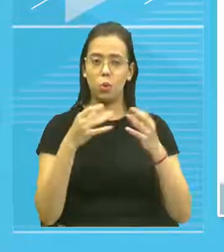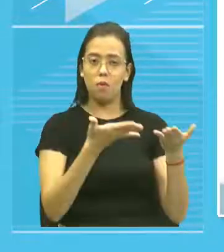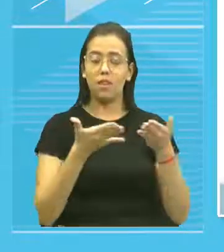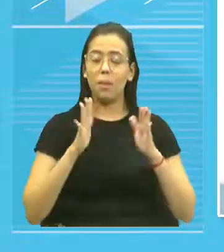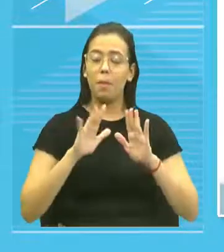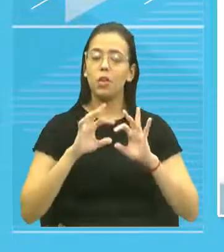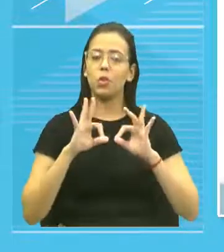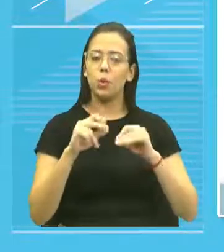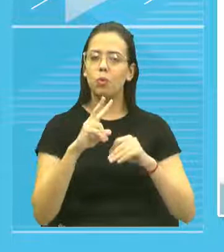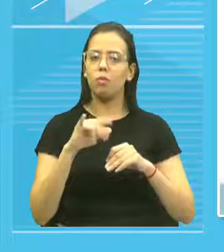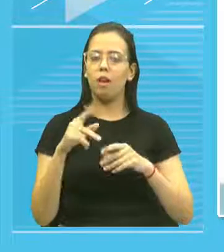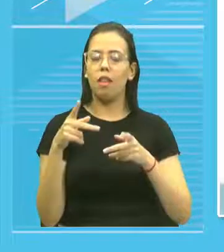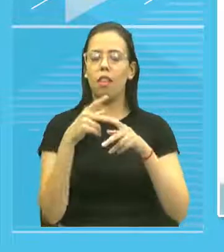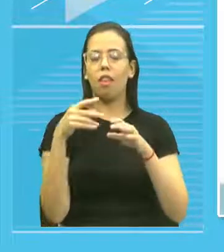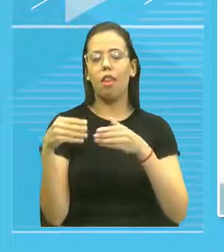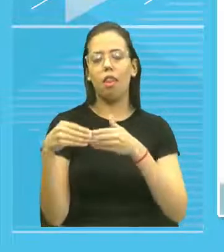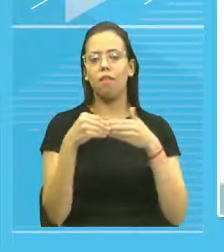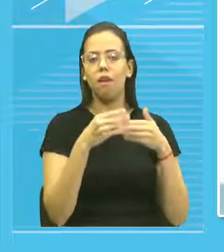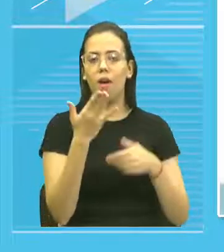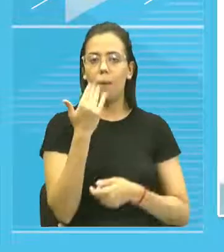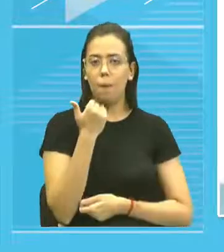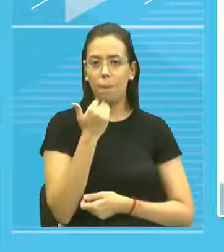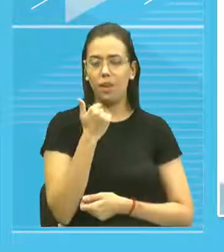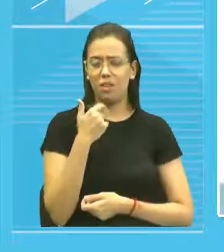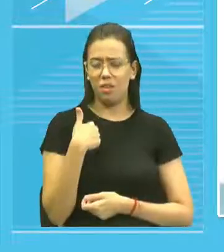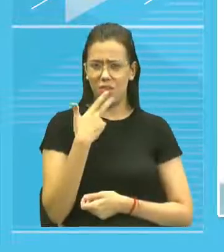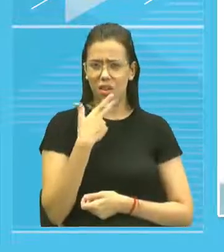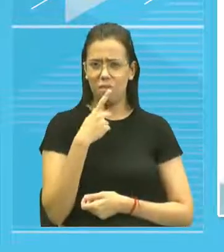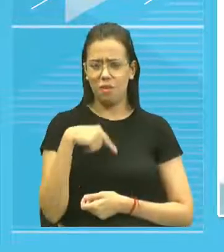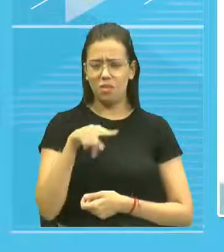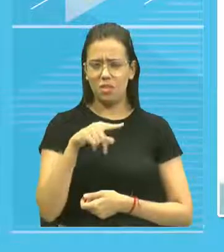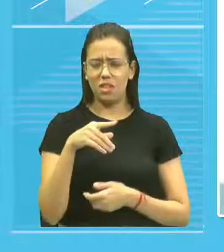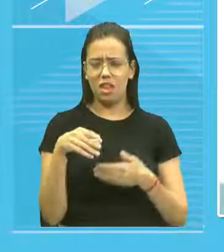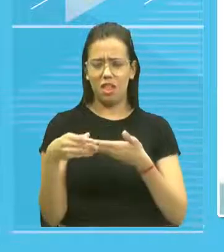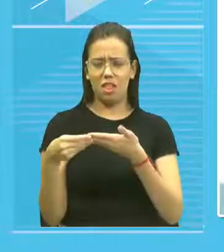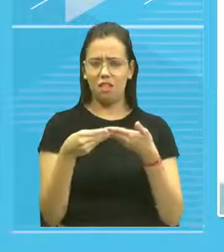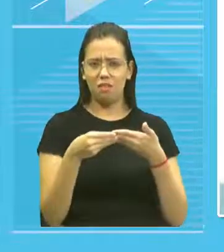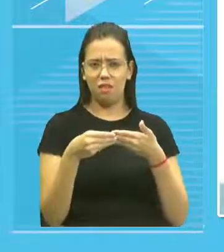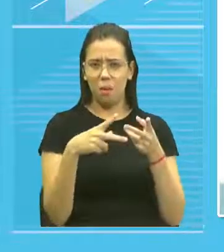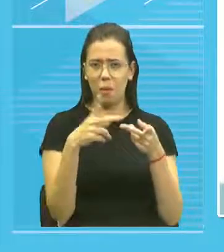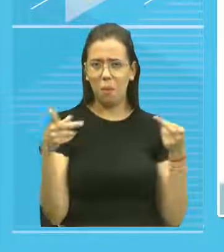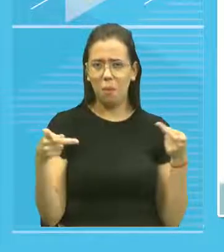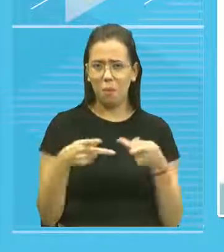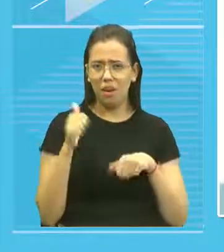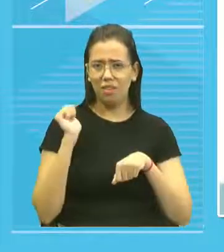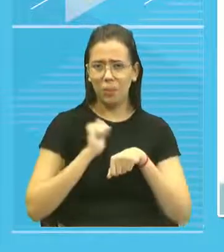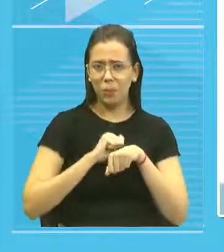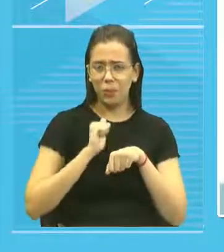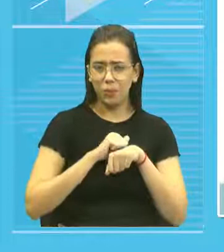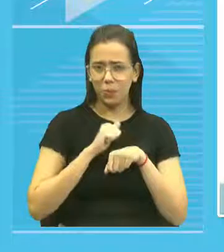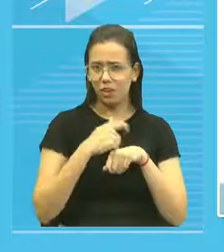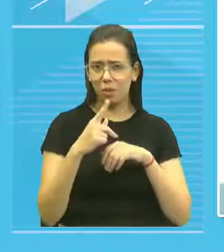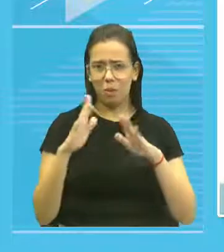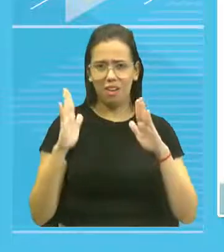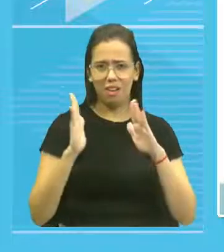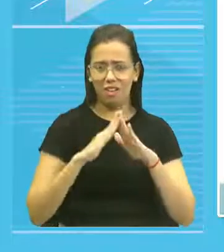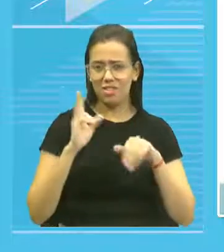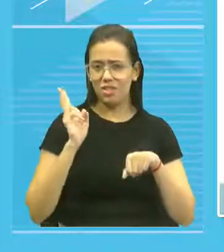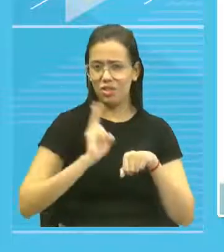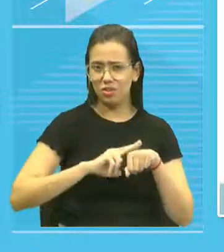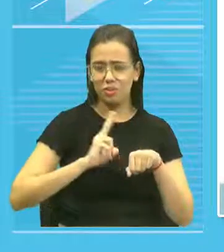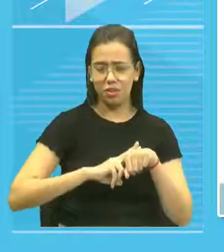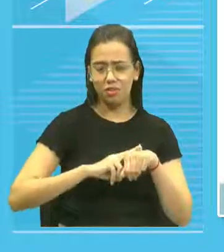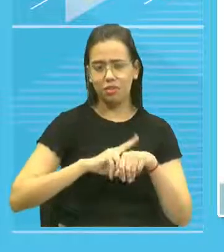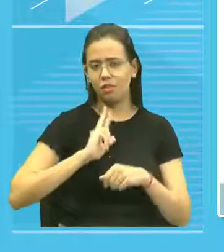prato Será que eu tô dizendo para você trazer o prato seco de plástico da tua casa de porcelana Seja lá de que de